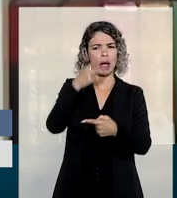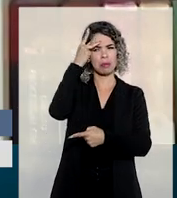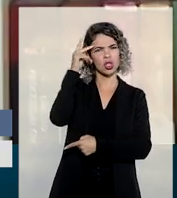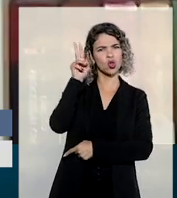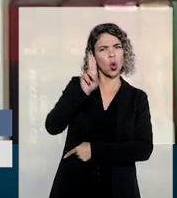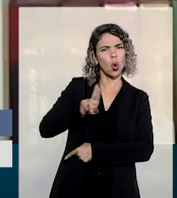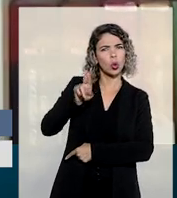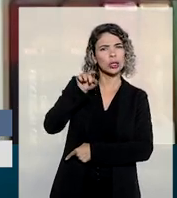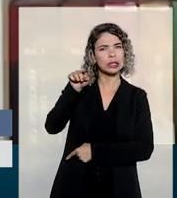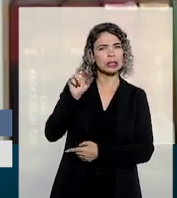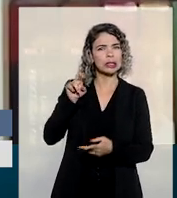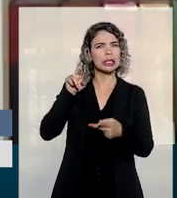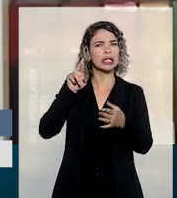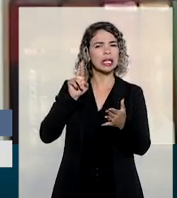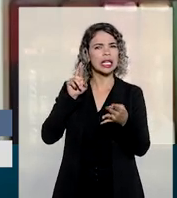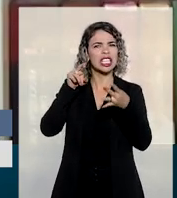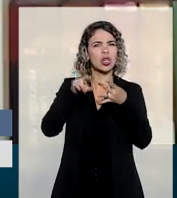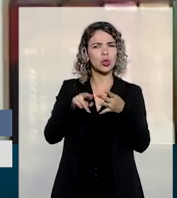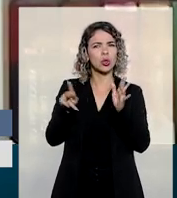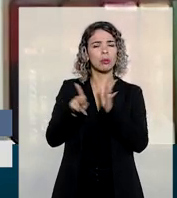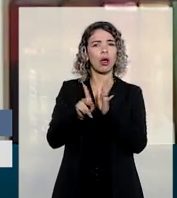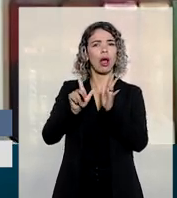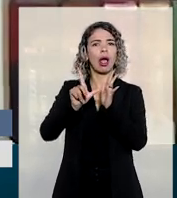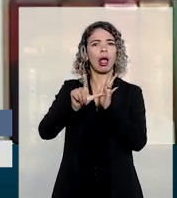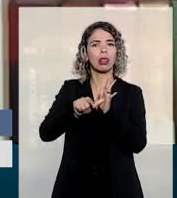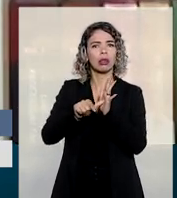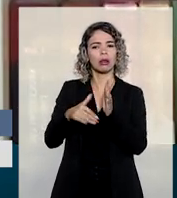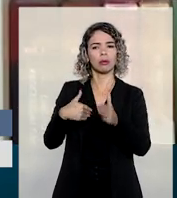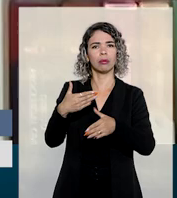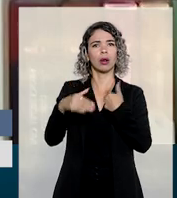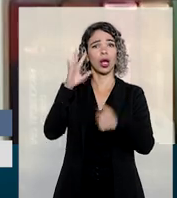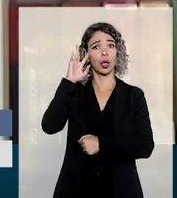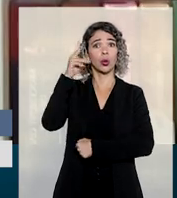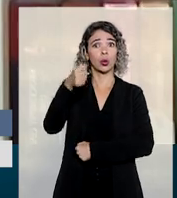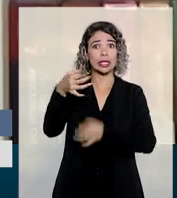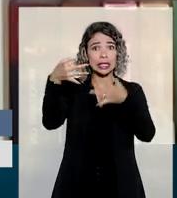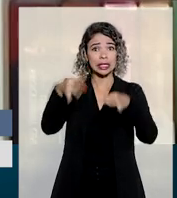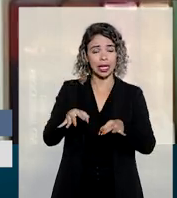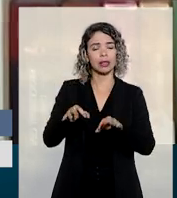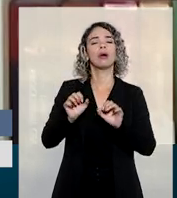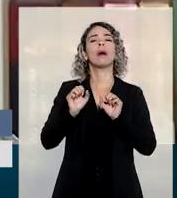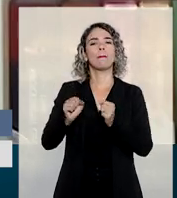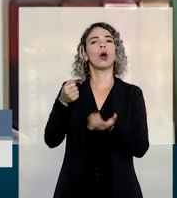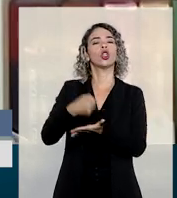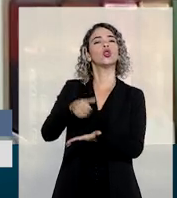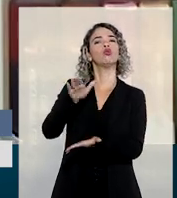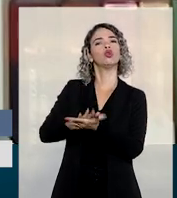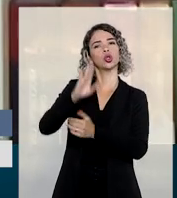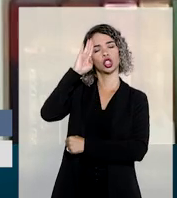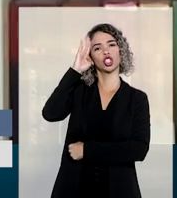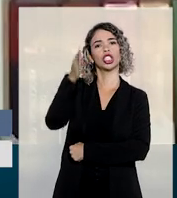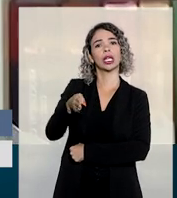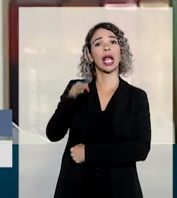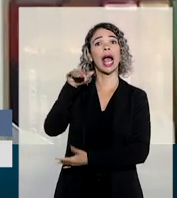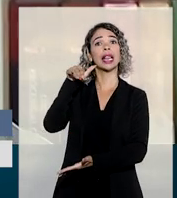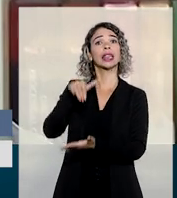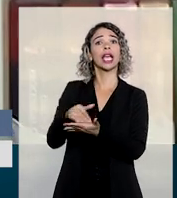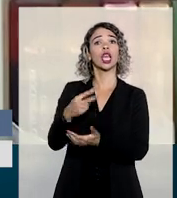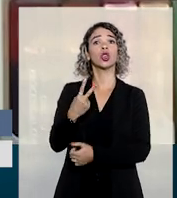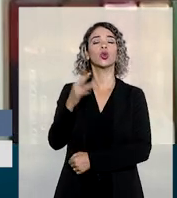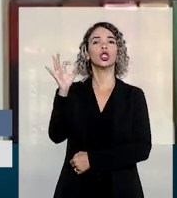só o está manejando para atrasar o andamento do feito, é cabível a aplicação de multa de